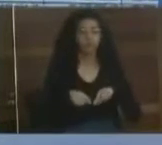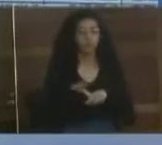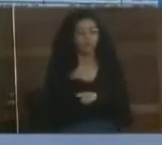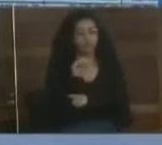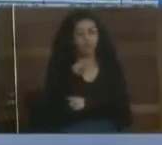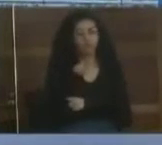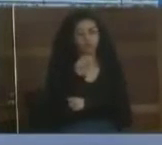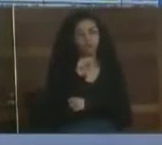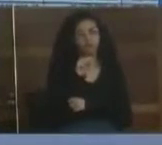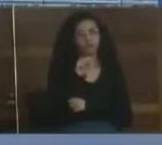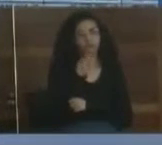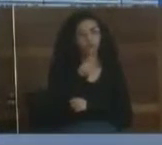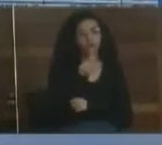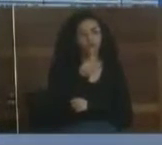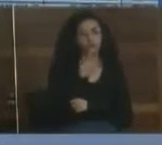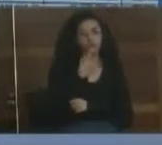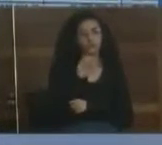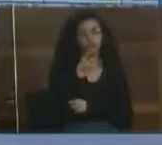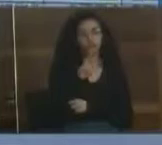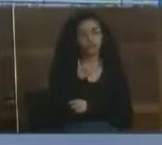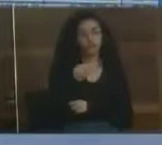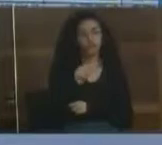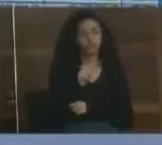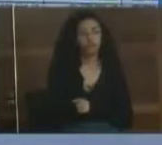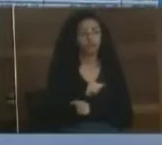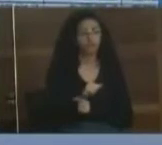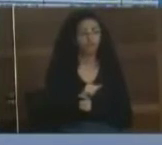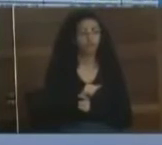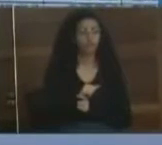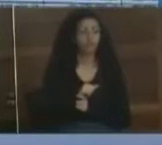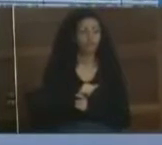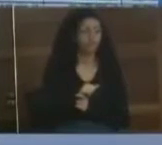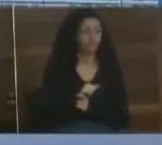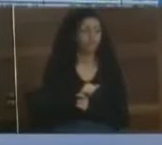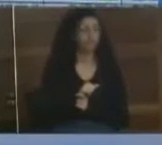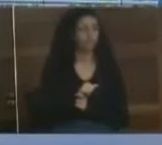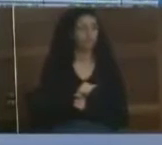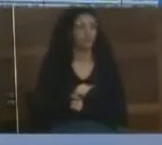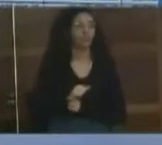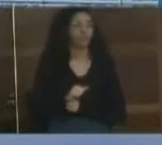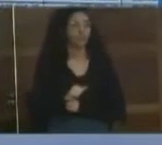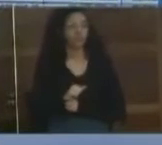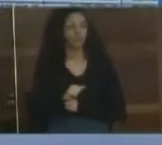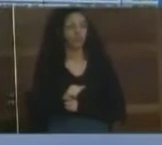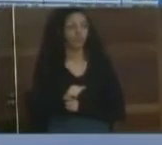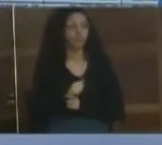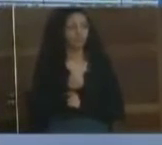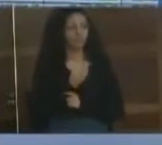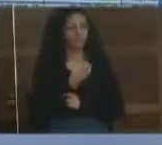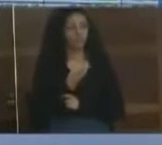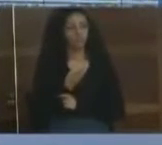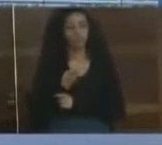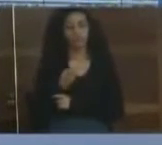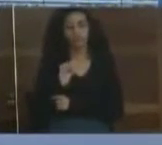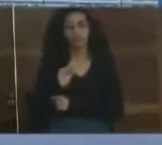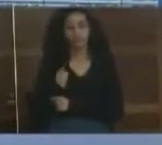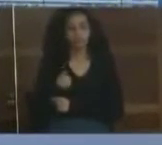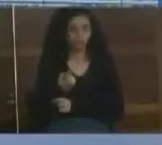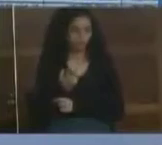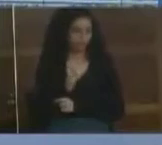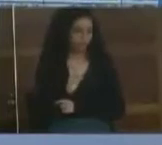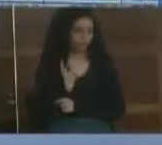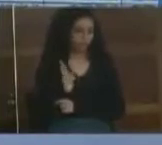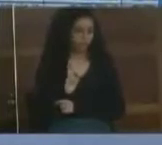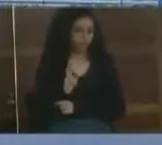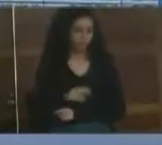consultoria despesa orçada atualizada de seis milhões e 56 mil reais despesa empenhada no terceiro quadrimestre uma